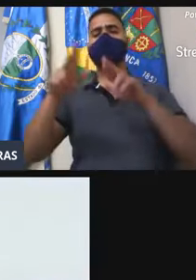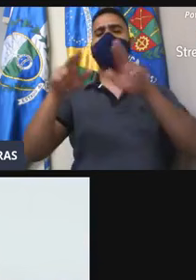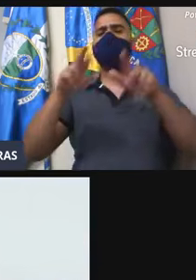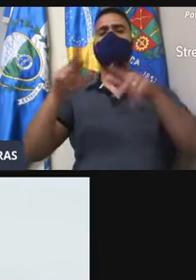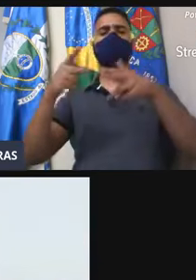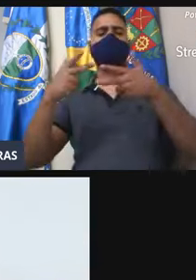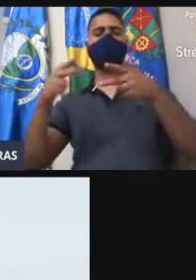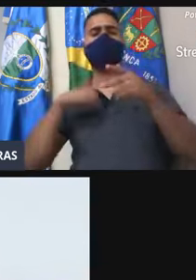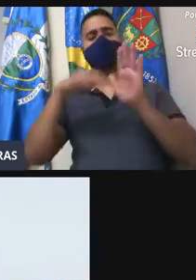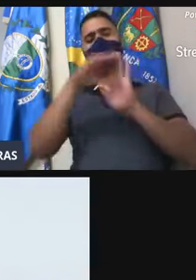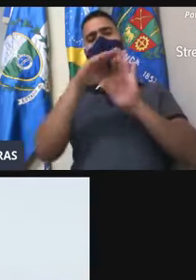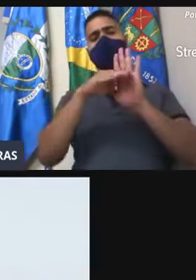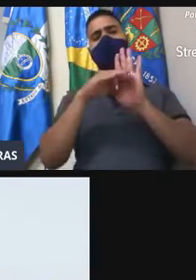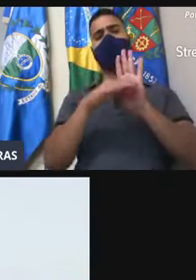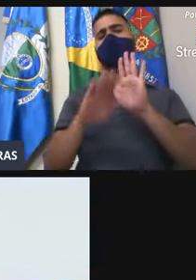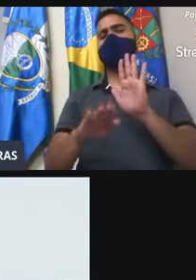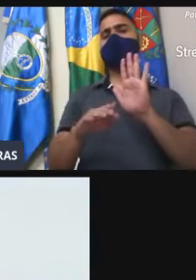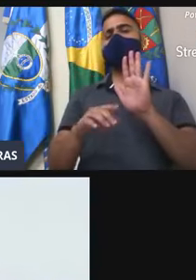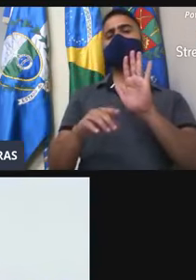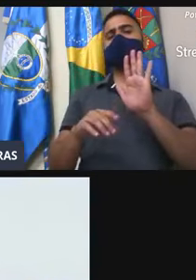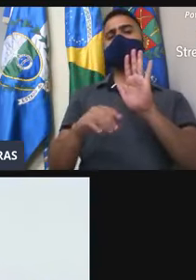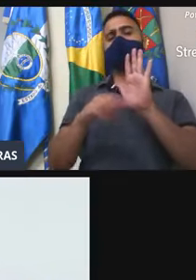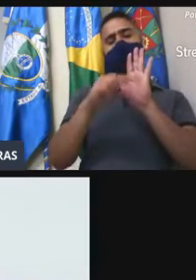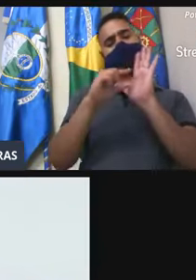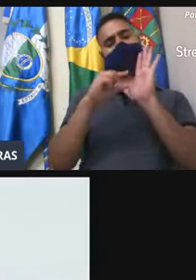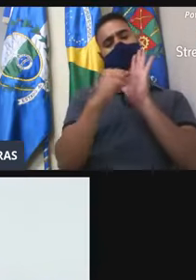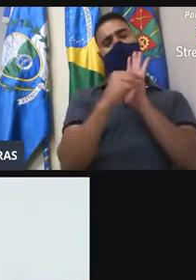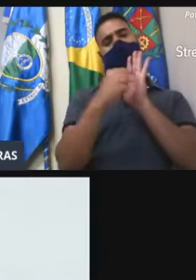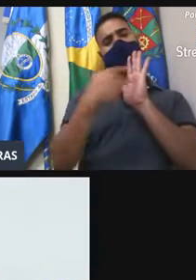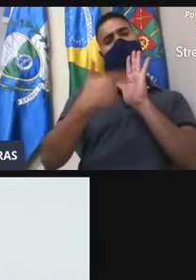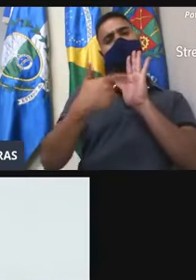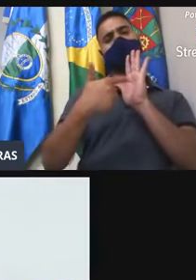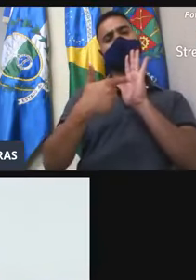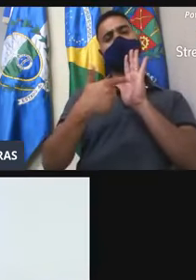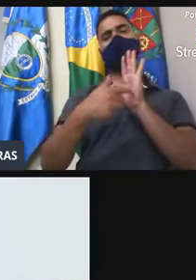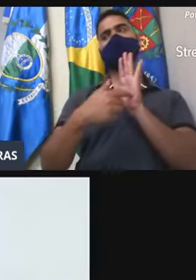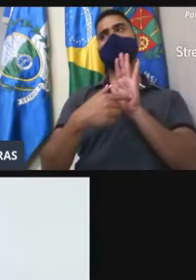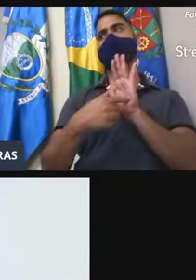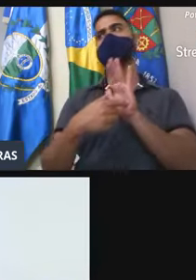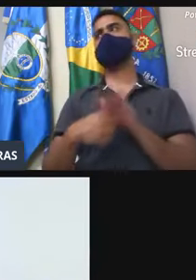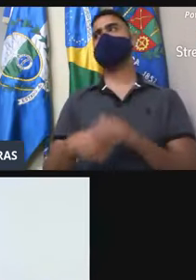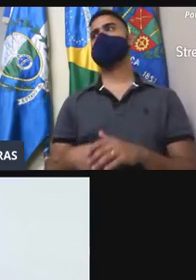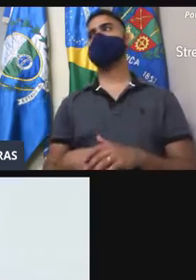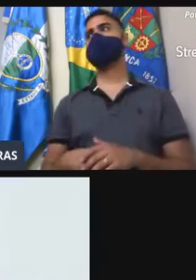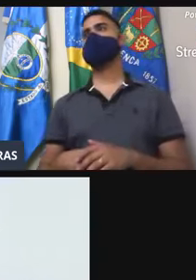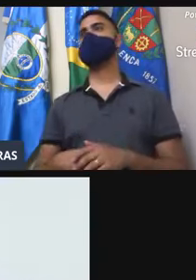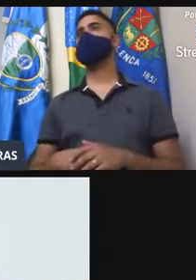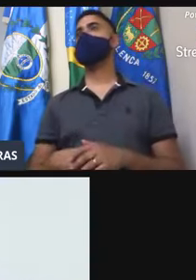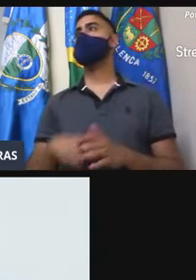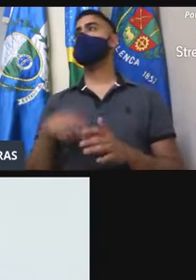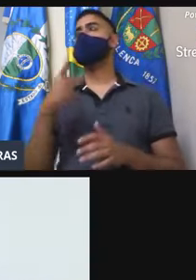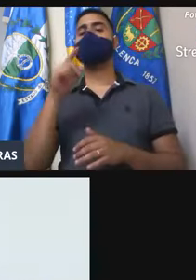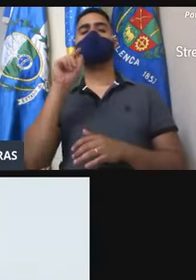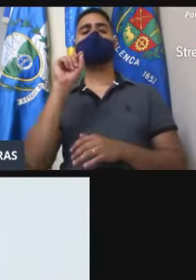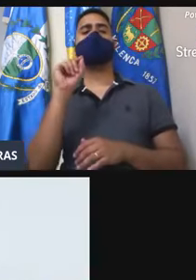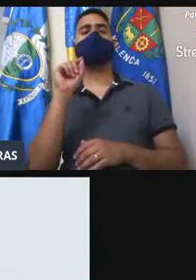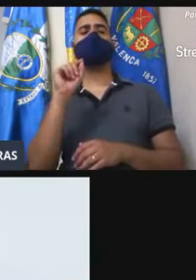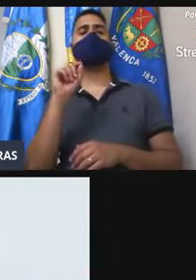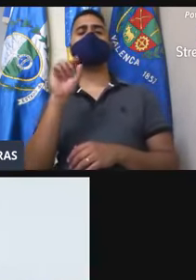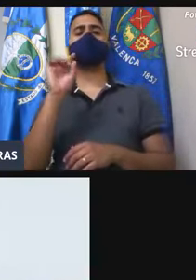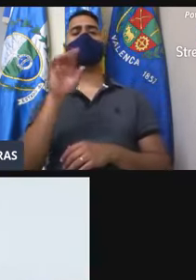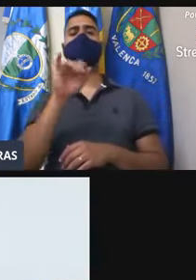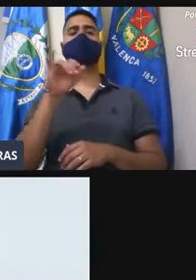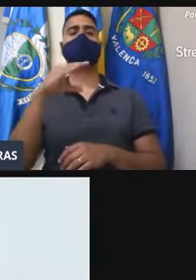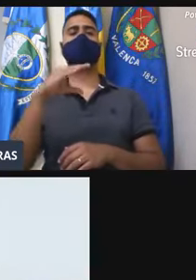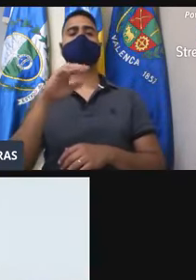no conteúdo da lei. Porém, no inciso, no parágrafo 2, no inciso 2 do parágrafo 4, fala somente em casos